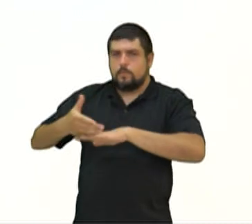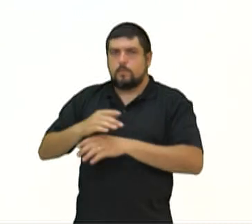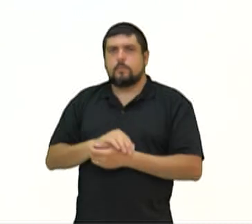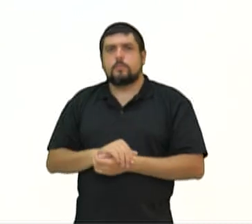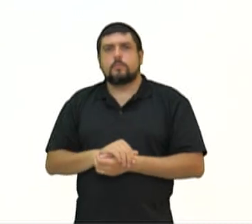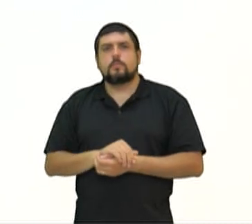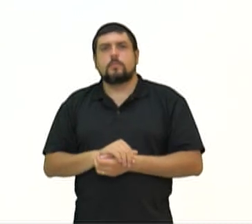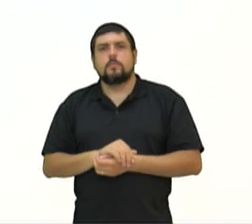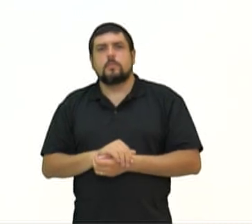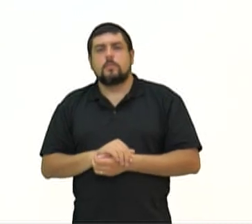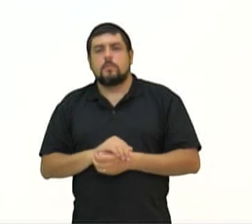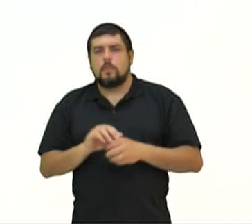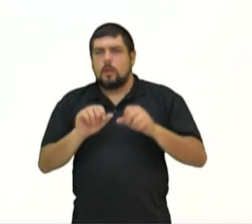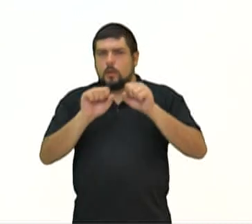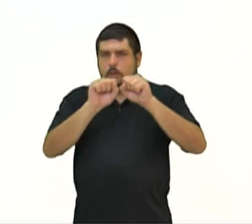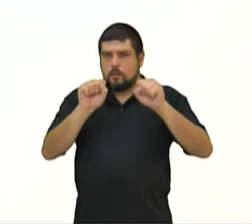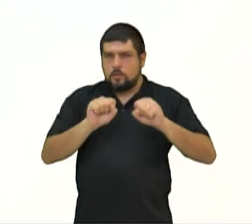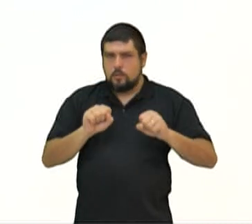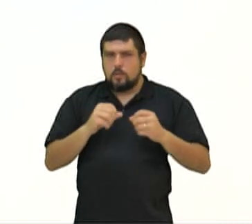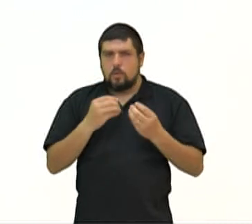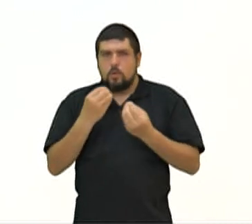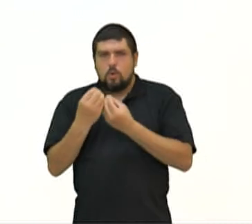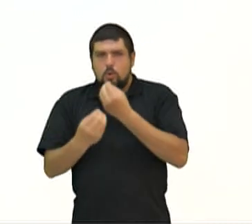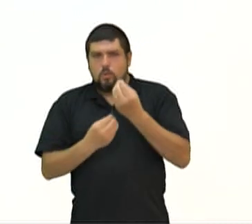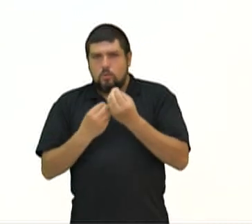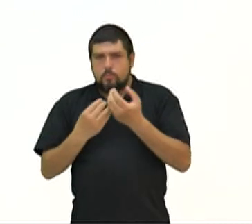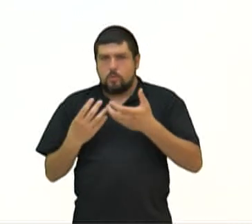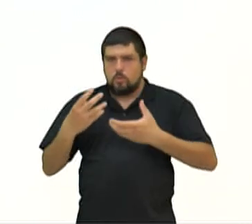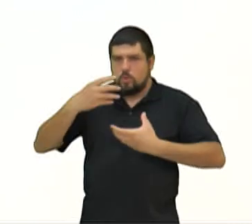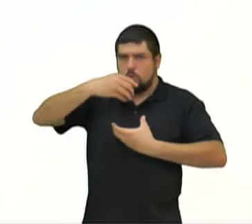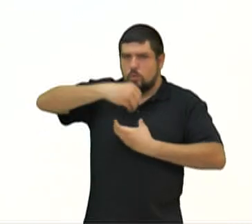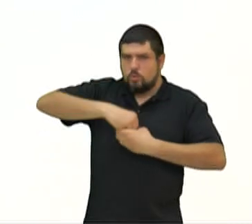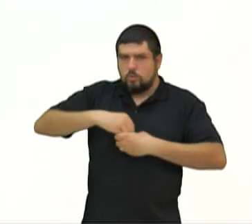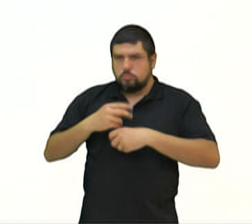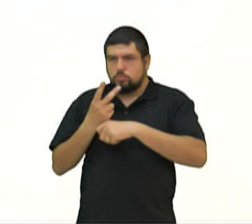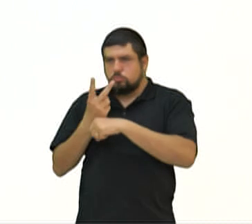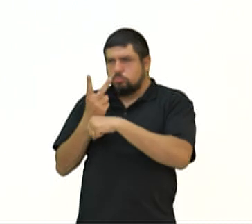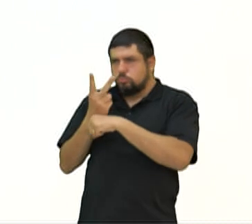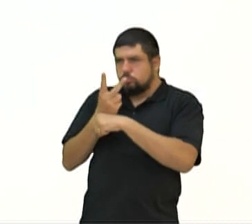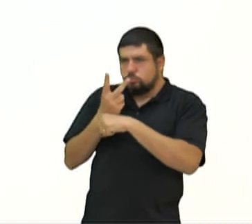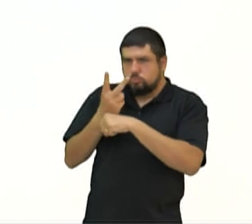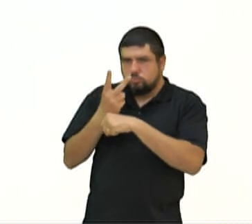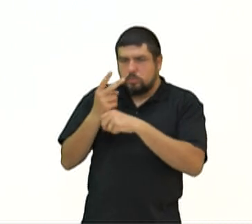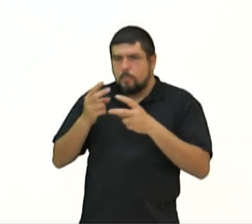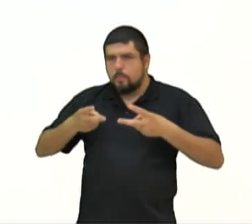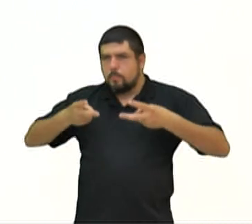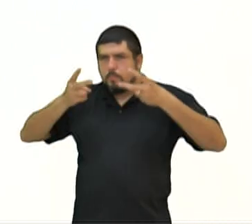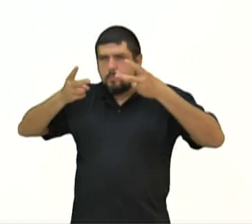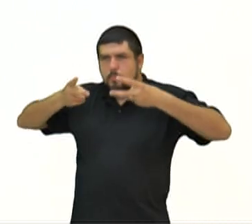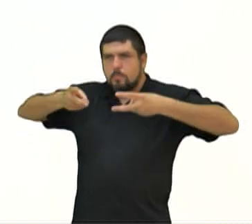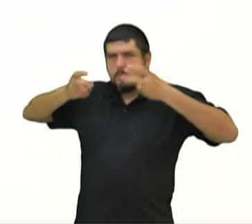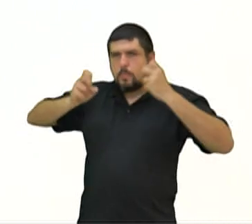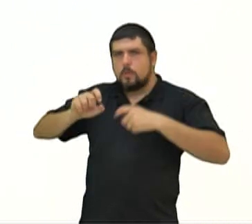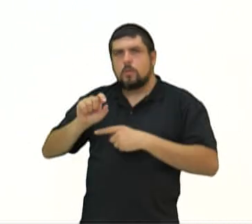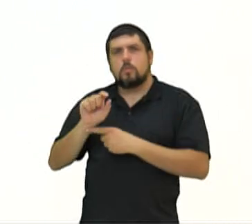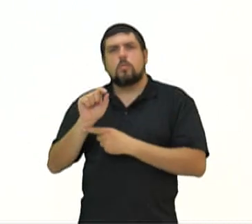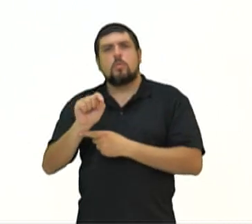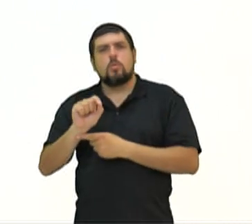sistema, ele vai identificar ameaças, o que nós chamamos de antígenos. Lembra o que são os